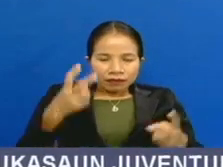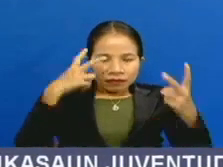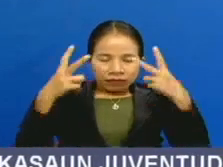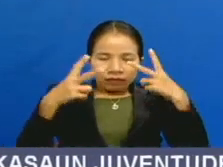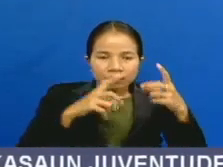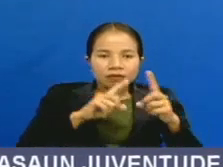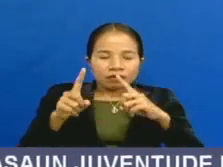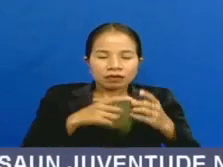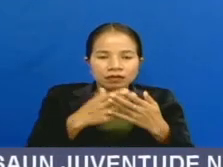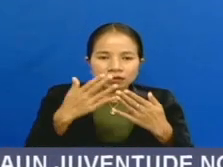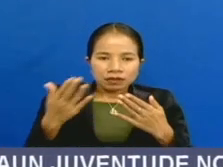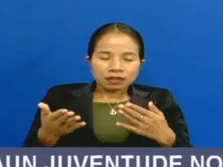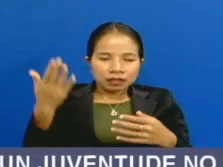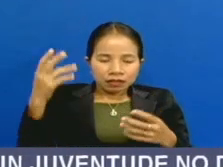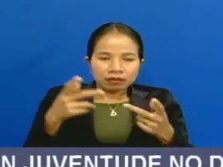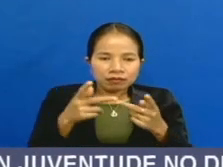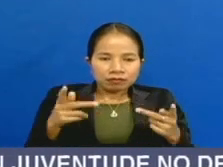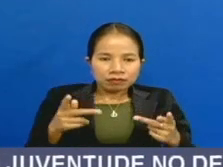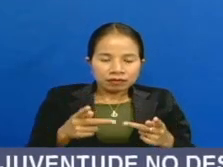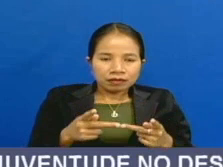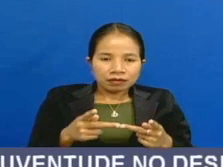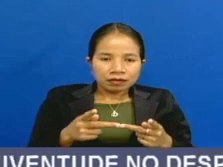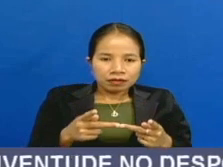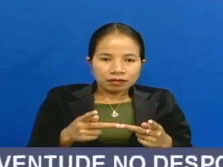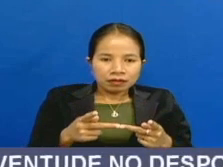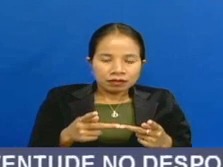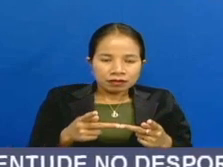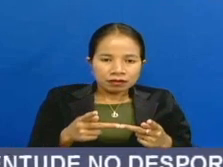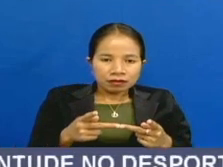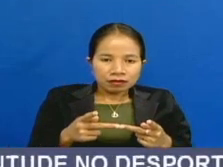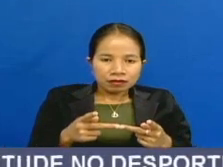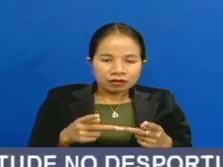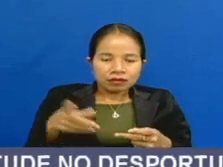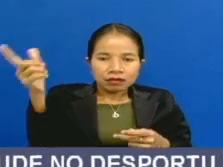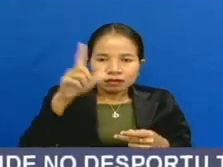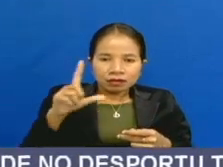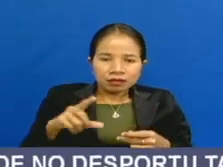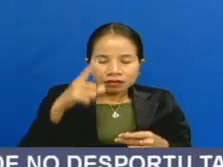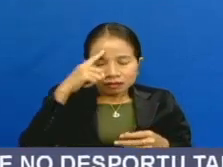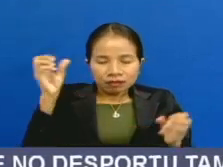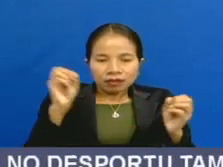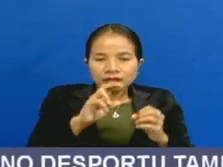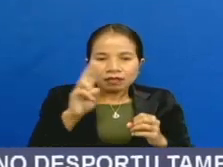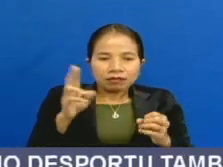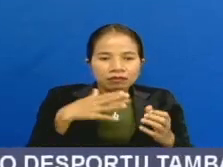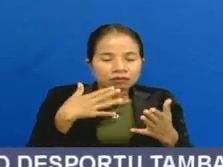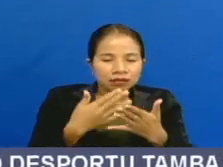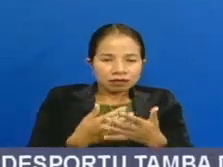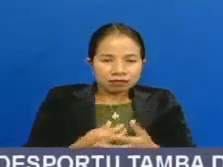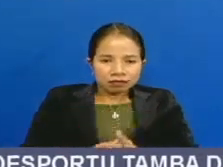Visitantes preocupa facilidades e a Jardim Nossa Senhora Imaculada Conceição Lecidere Tamba lá funciona.